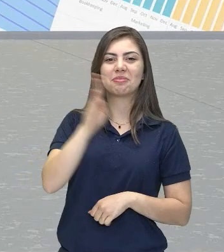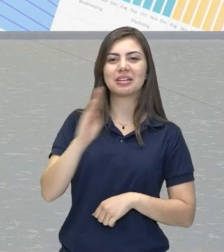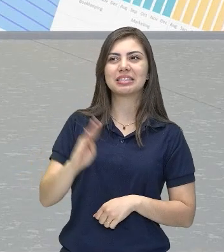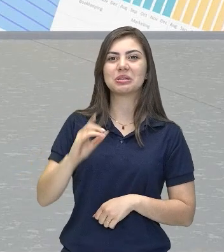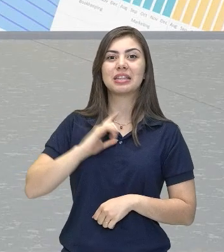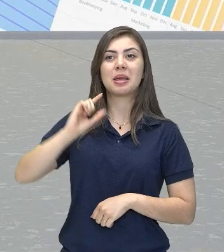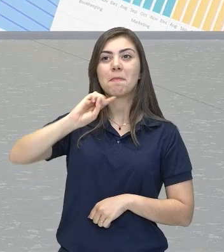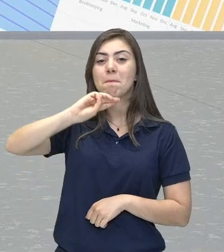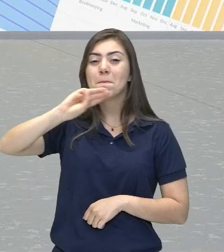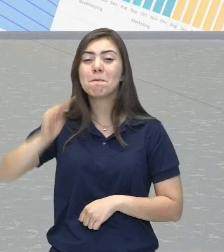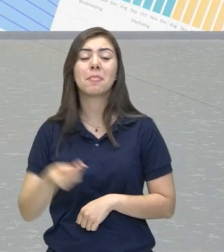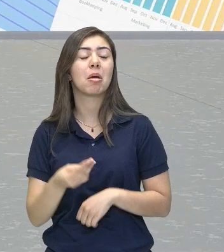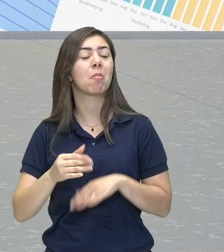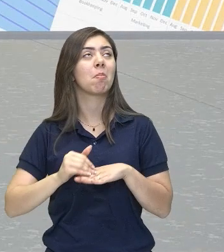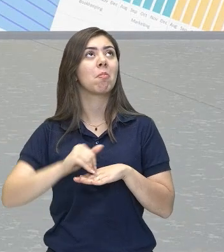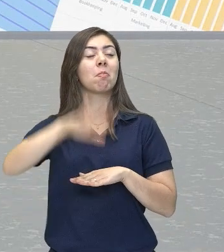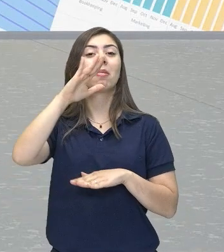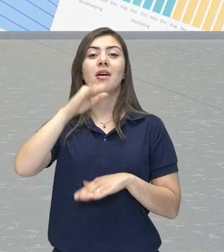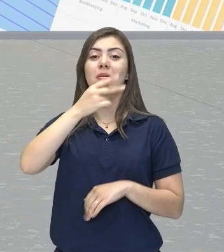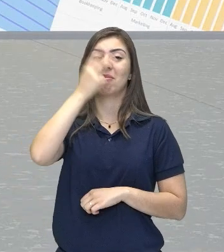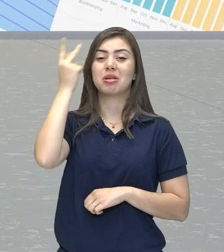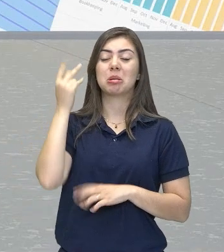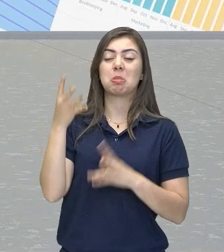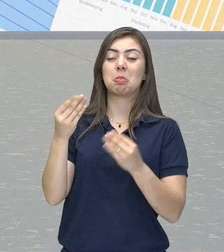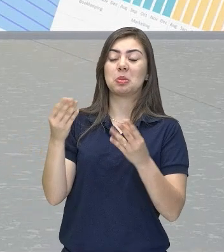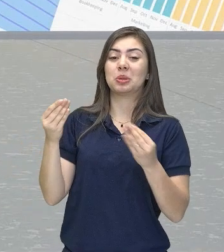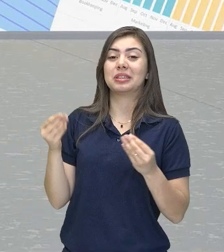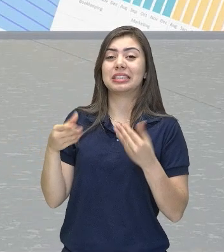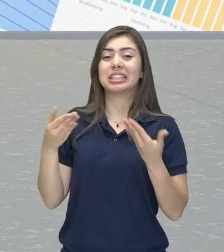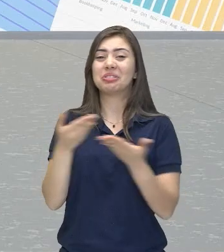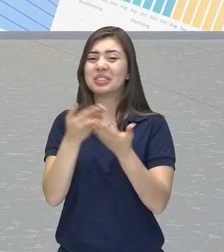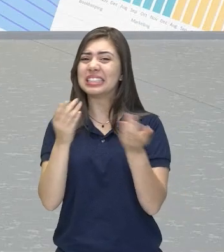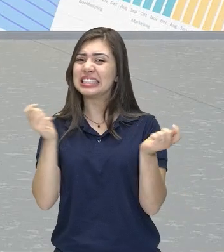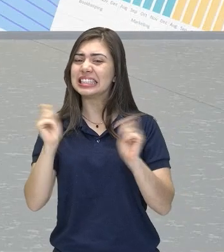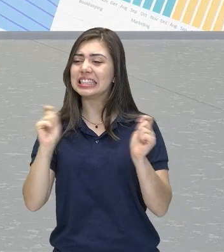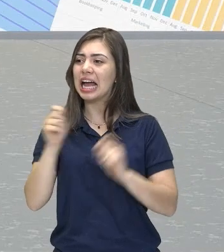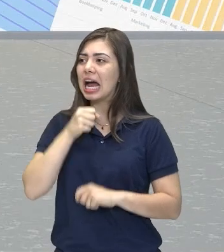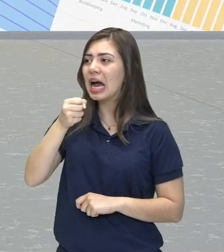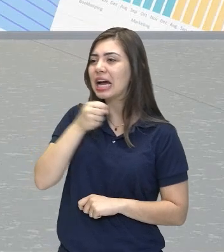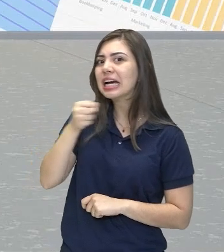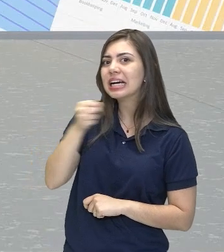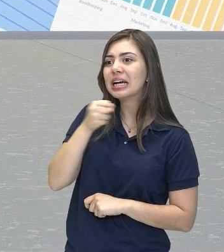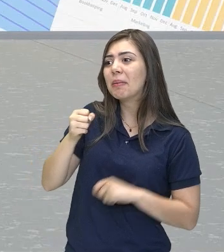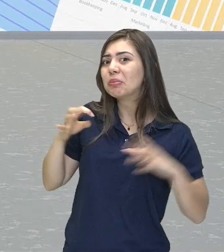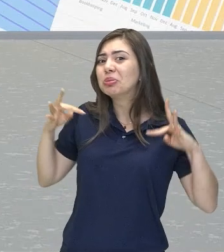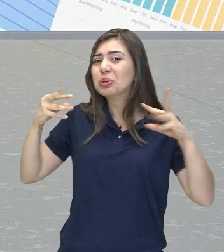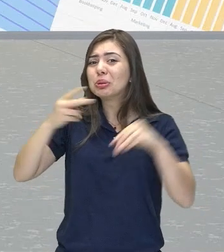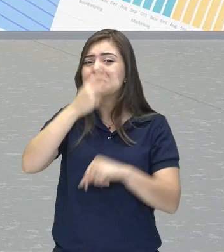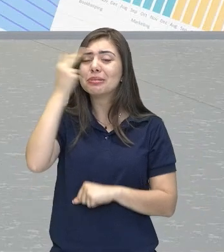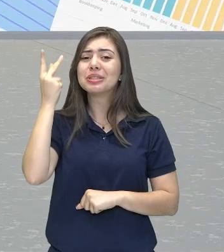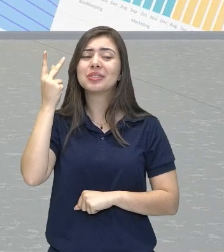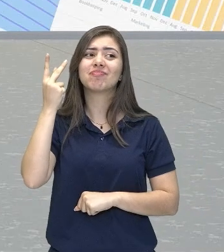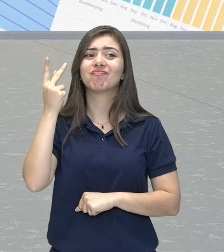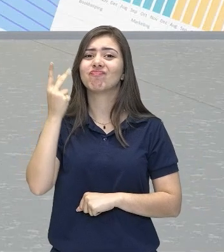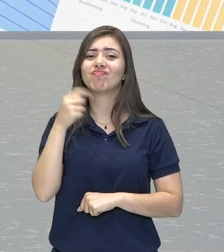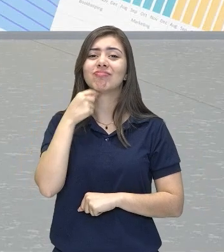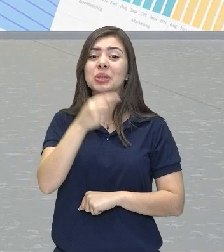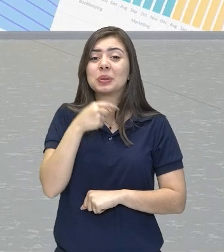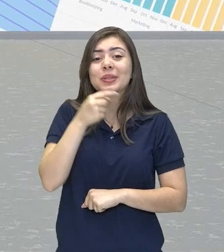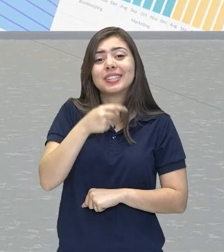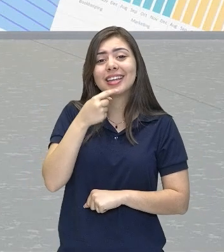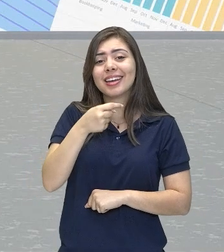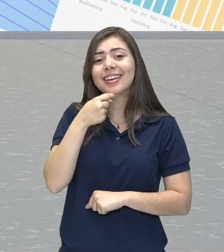milhões, né? É muito difícil, é bem complicado você conseguir entrevistar todos, né? Fazer um tipo de pesquisa